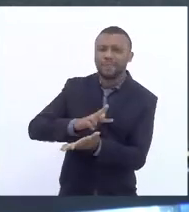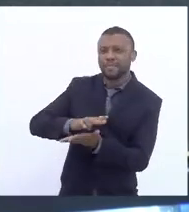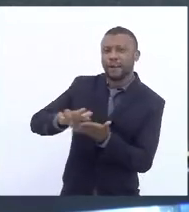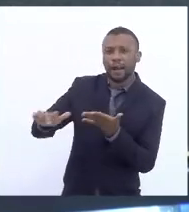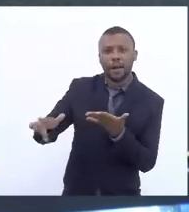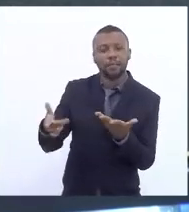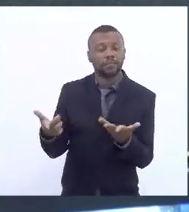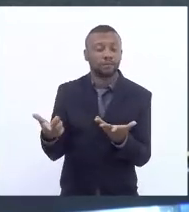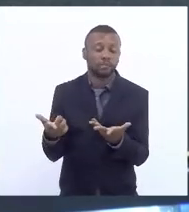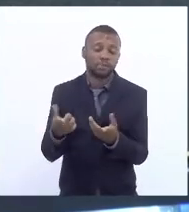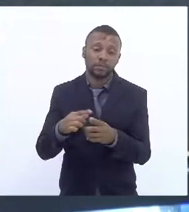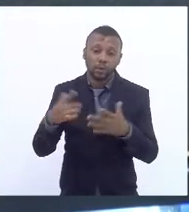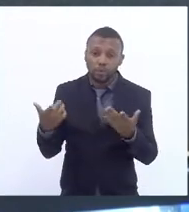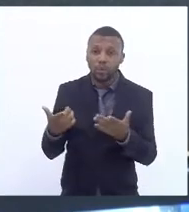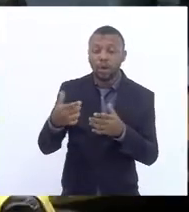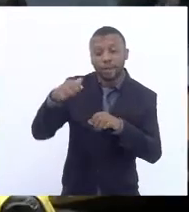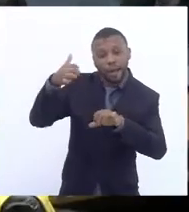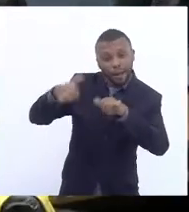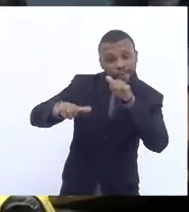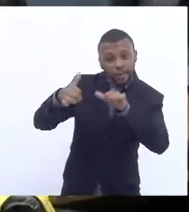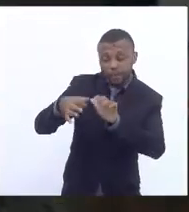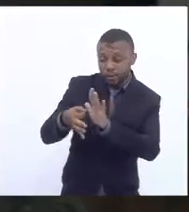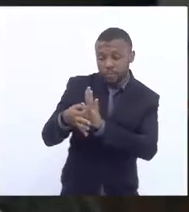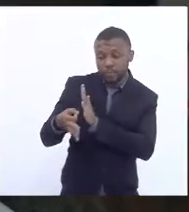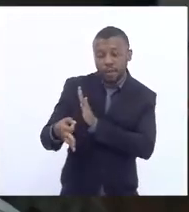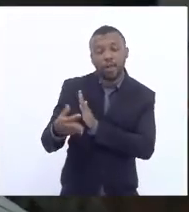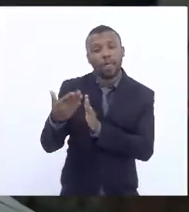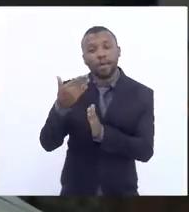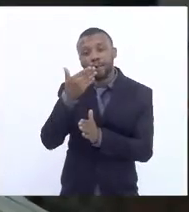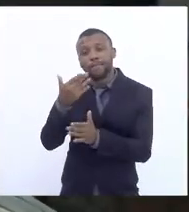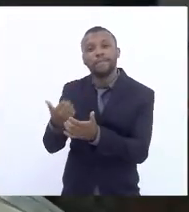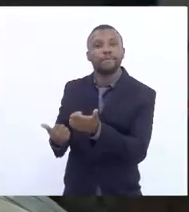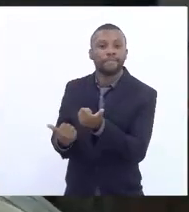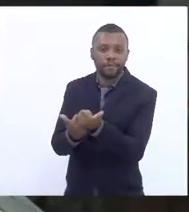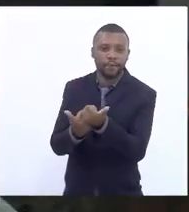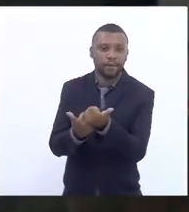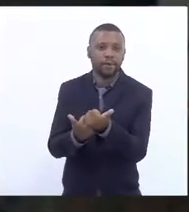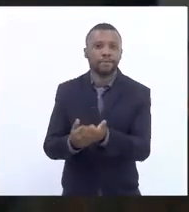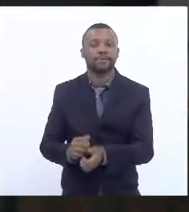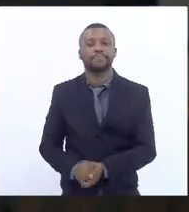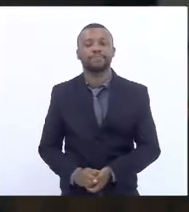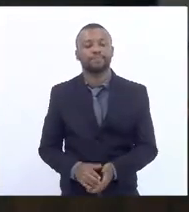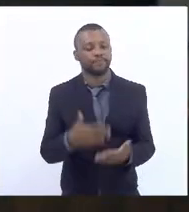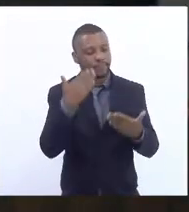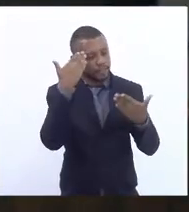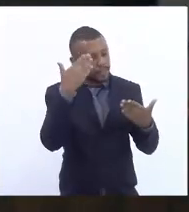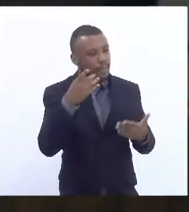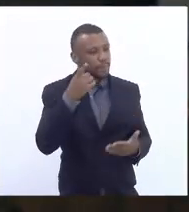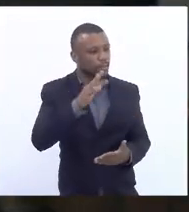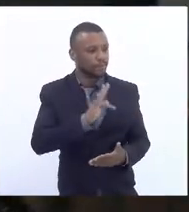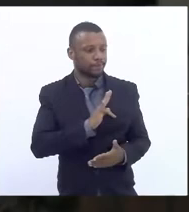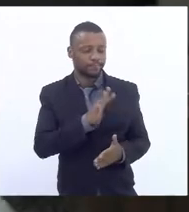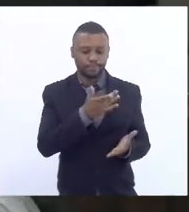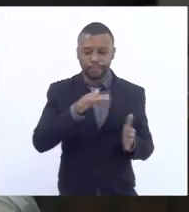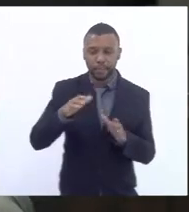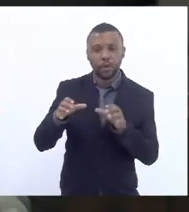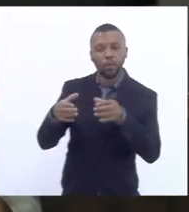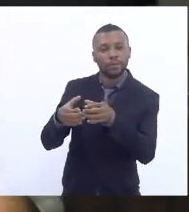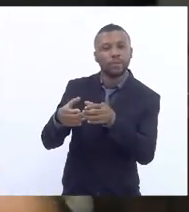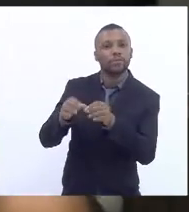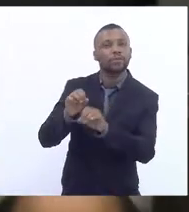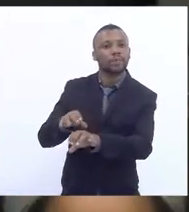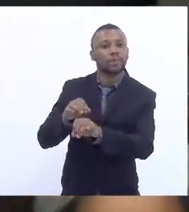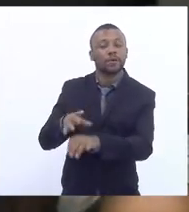nosso parecer é favorável. Obrigado, deputada Marta Rocha. Só terminar de colher, deputado. Pela Comissão de Educação, deputado Flávio